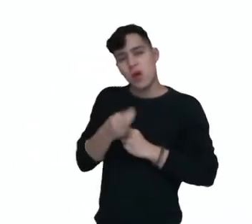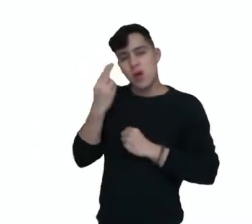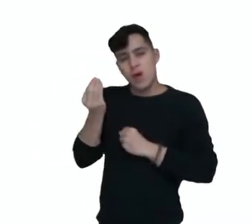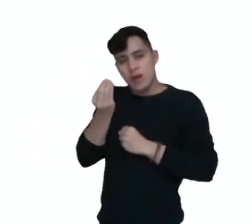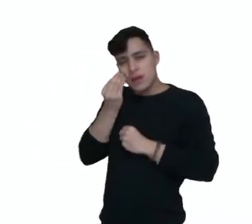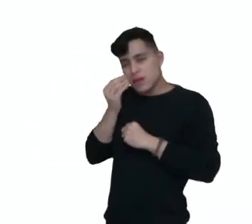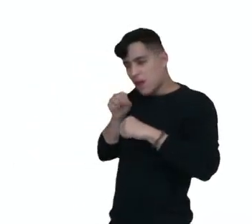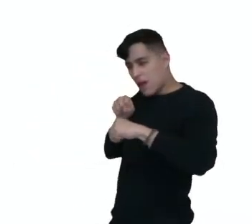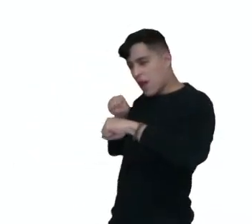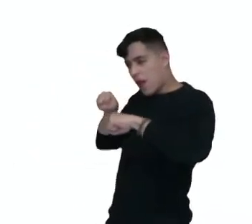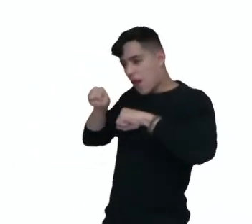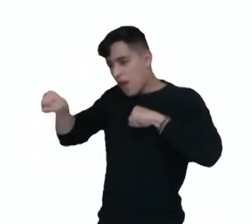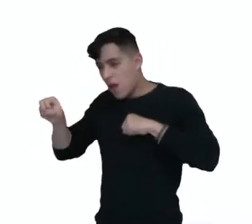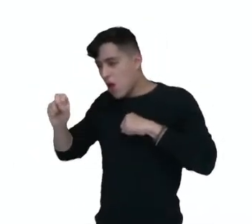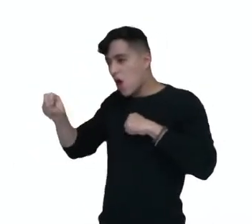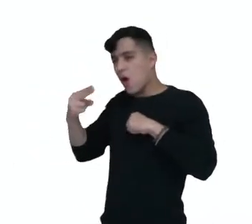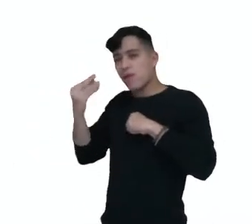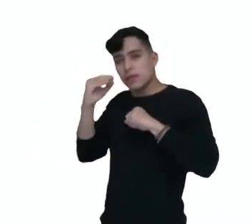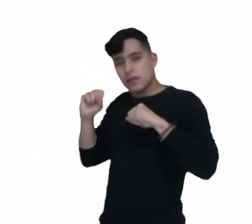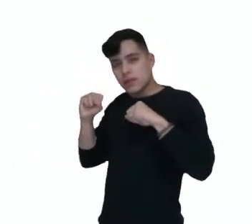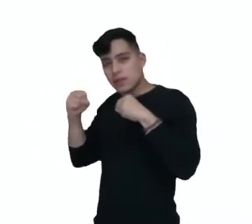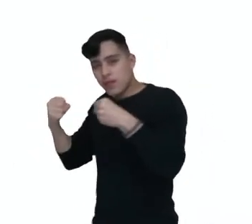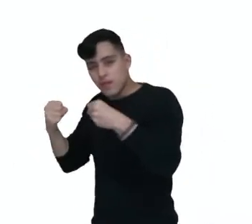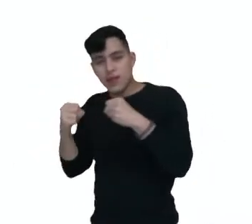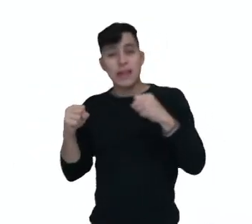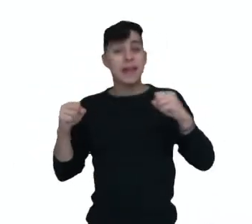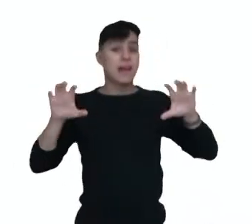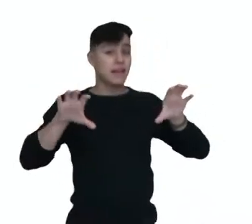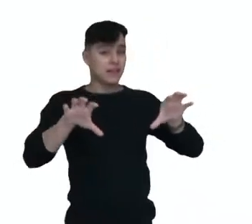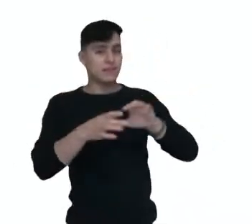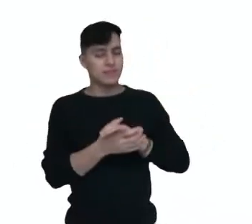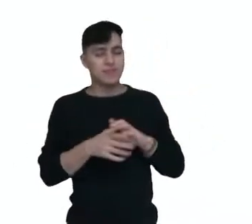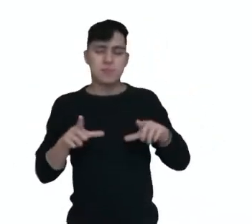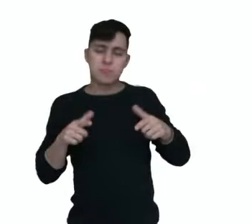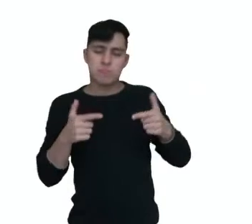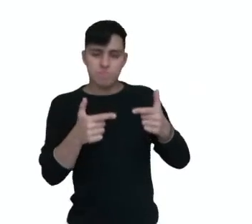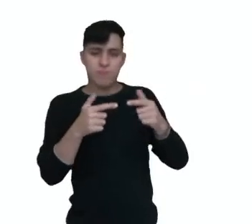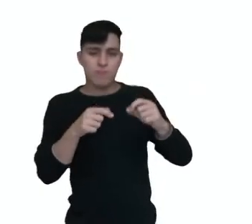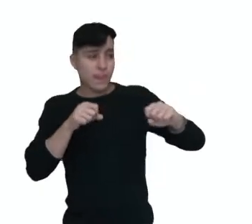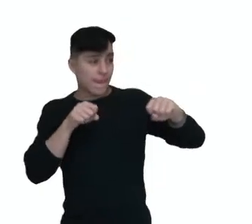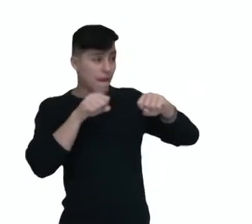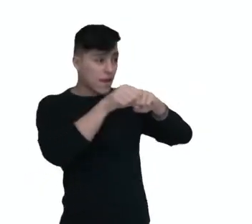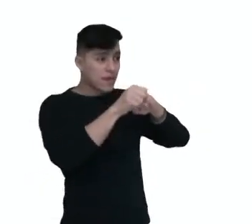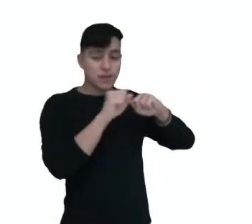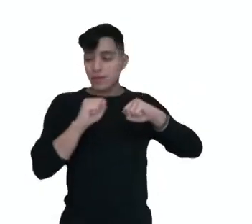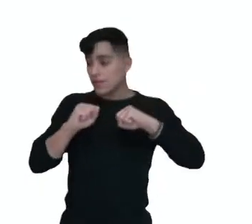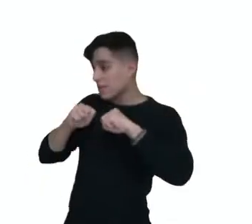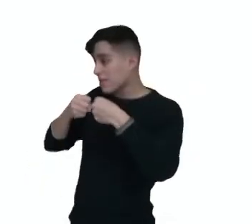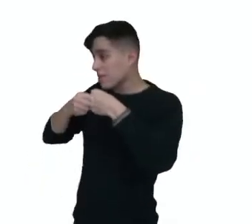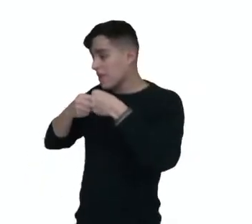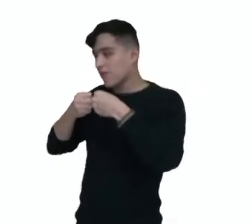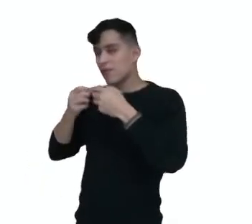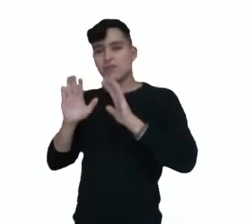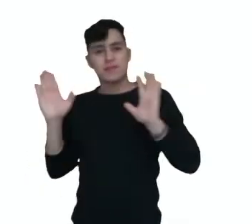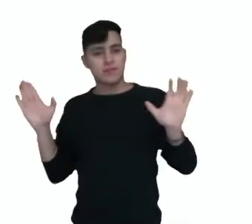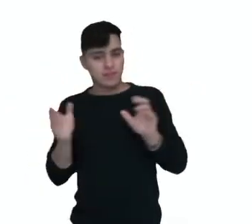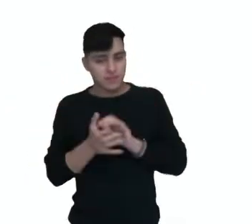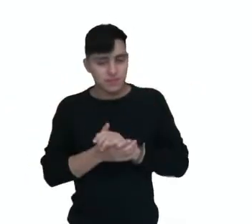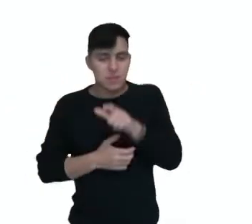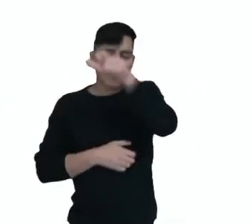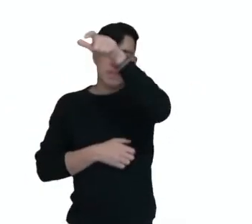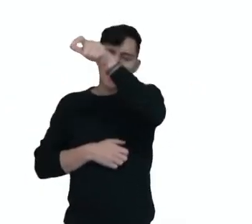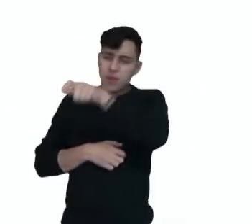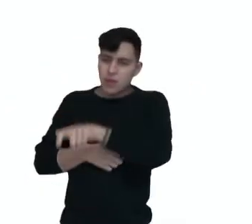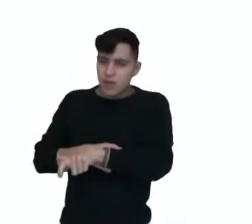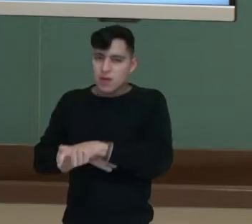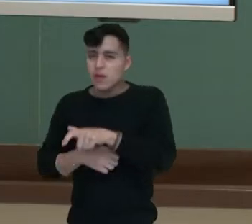de ataque e de defesa. Então, o que a luta basicamente é? É ataque e defesa. O oponente, ele